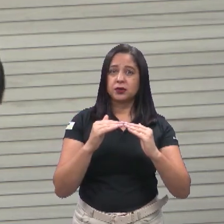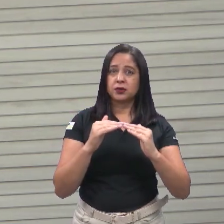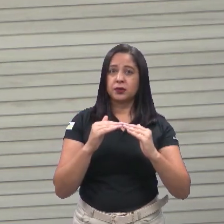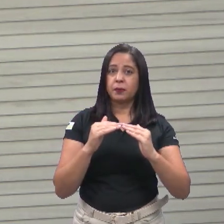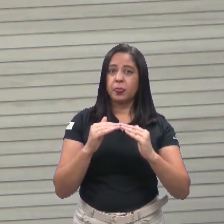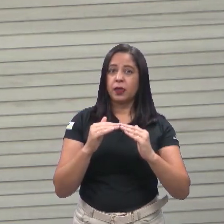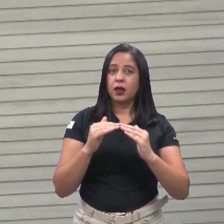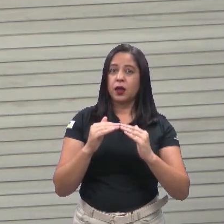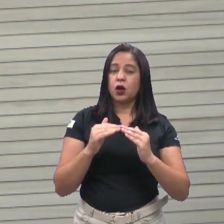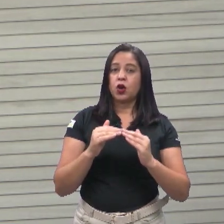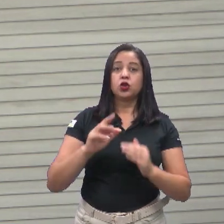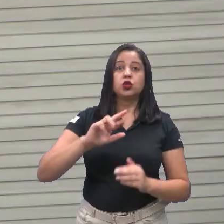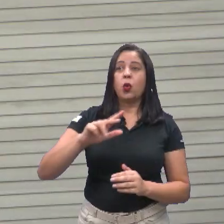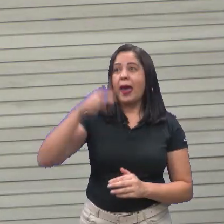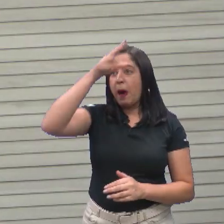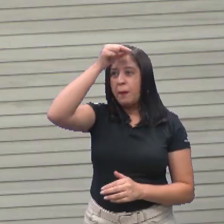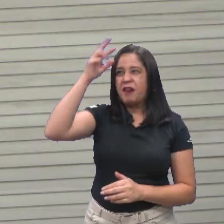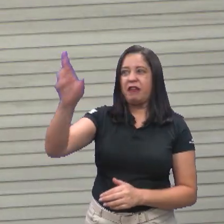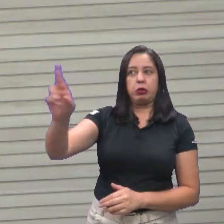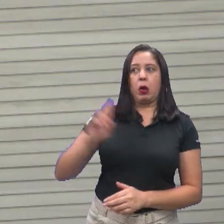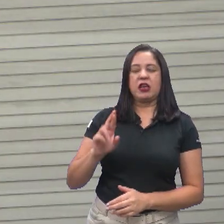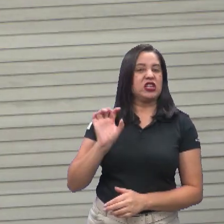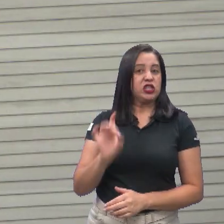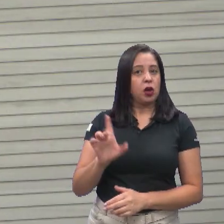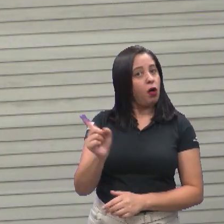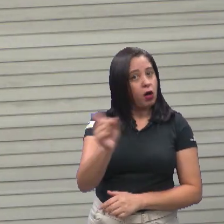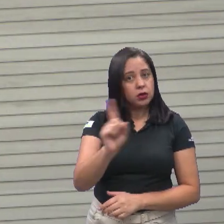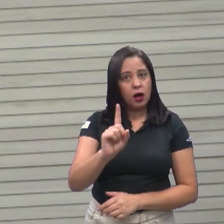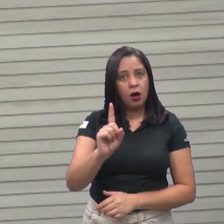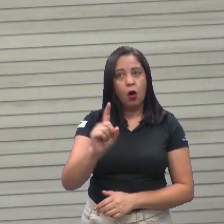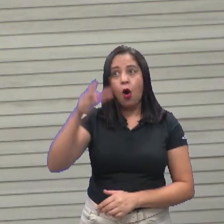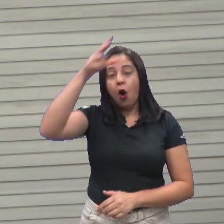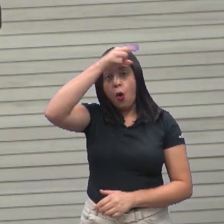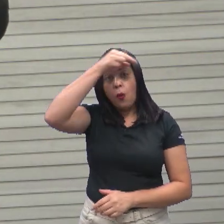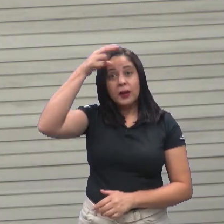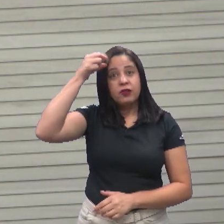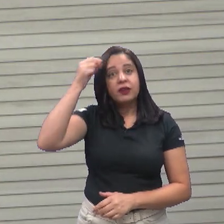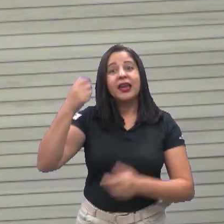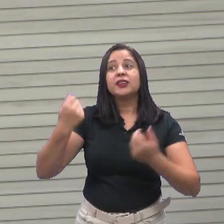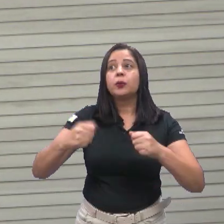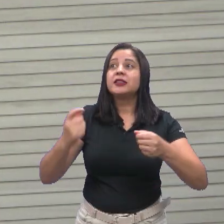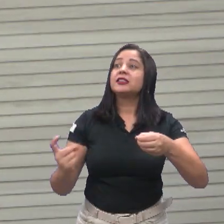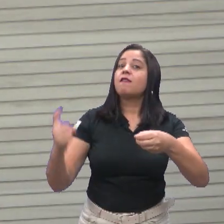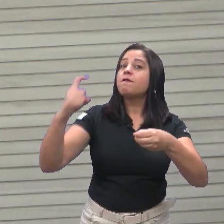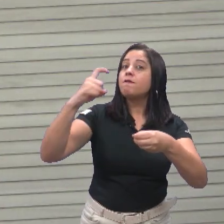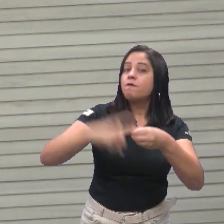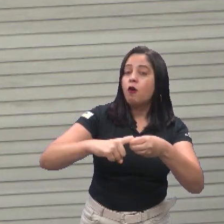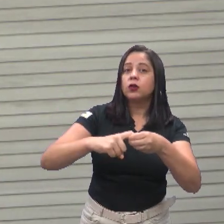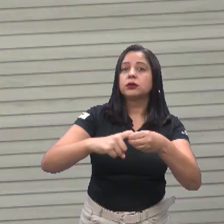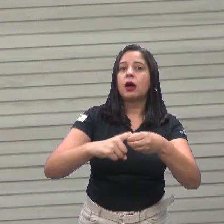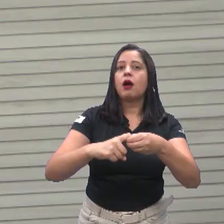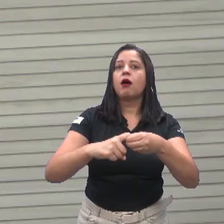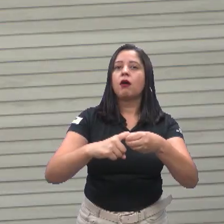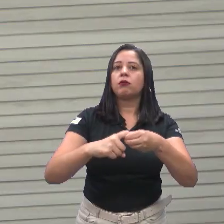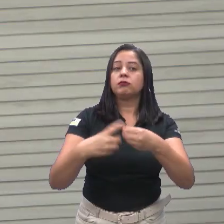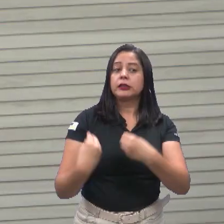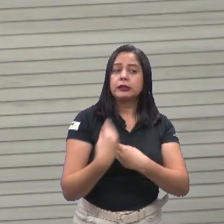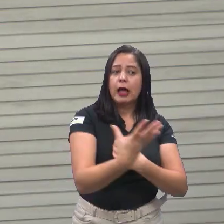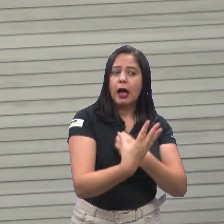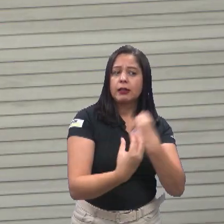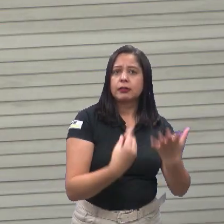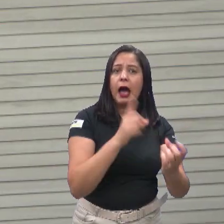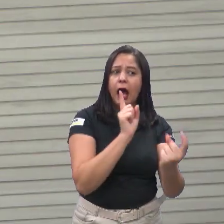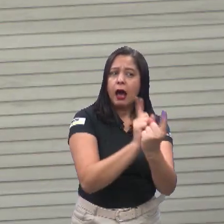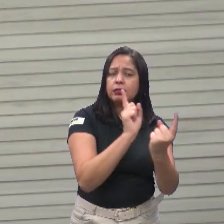retomada do serviço. Nós falamos para o prefeito que nós queremos sim a retomada do atendimento